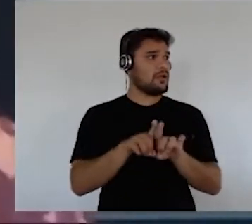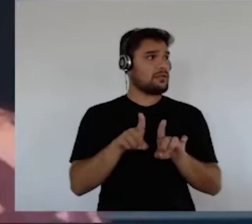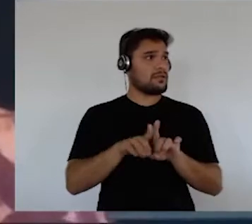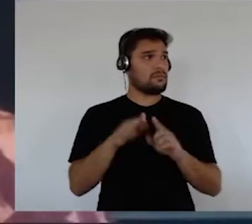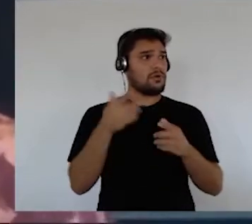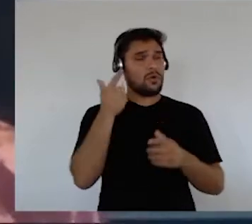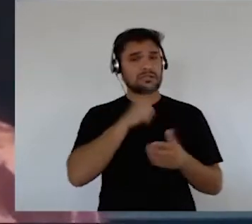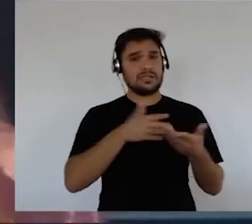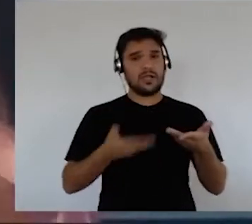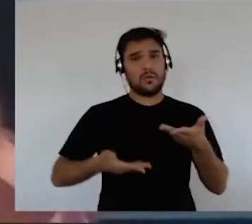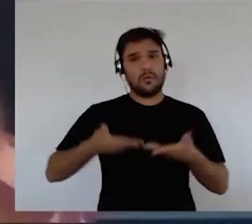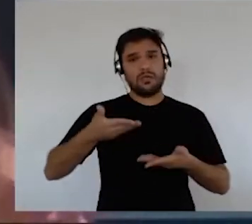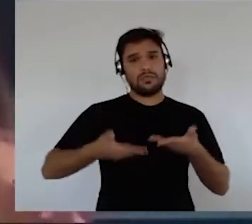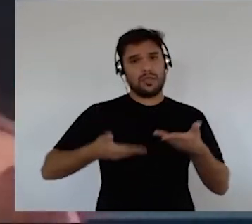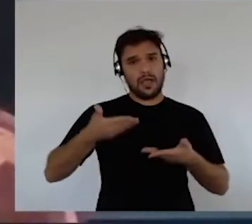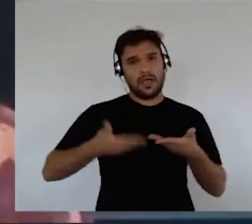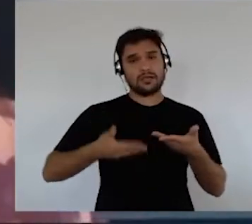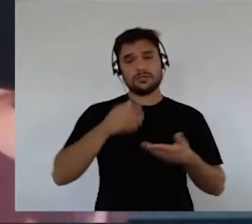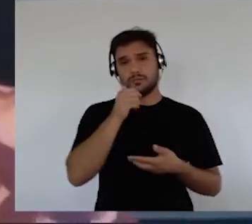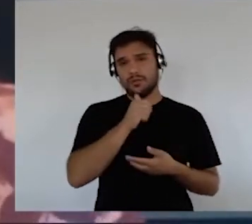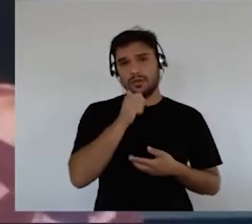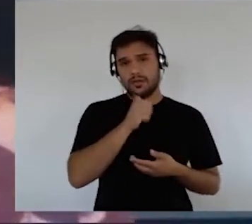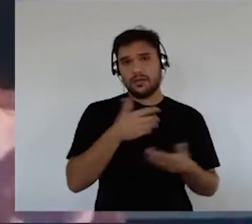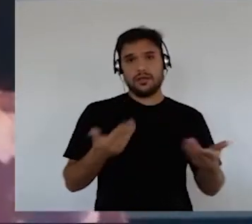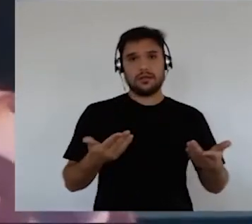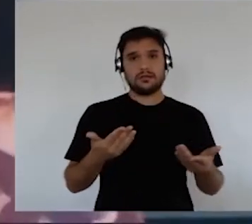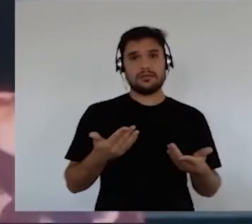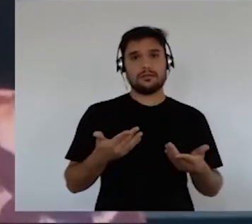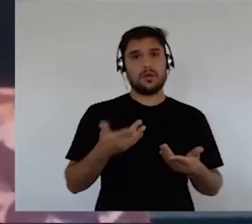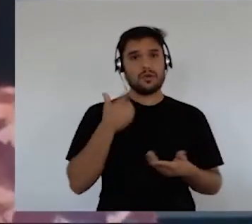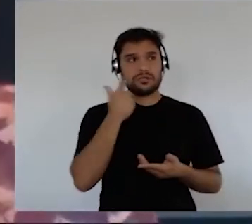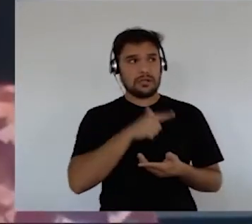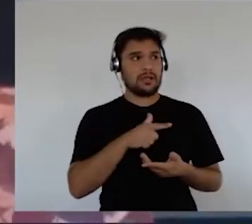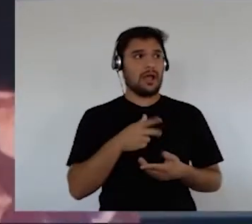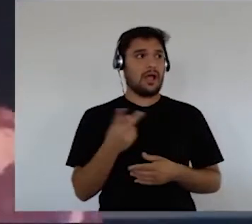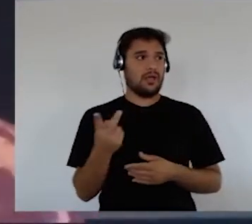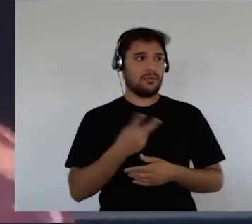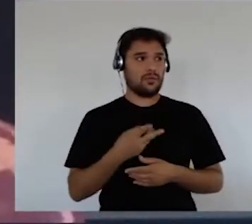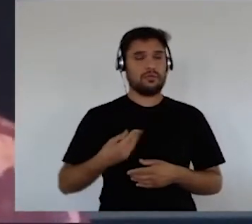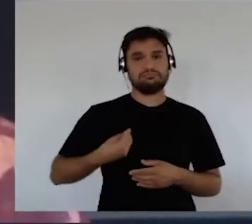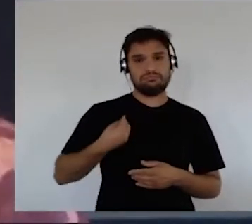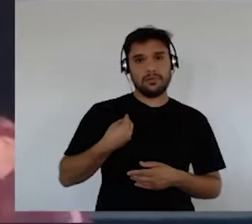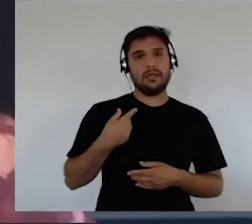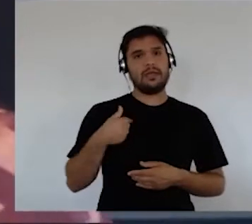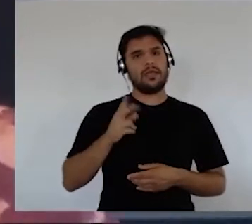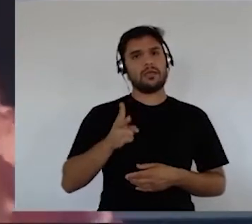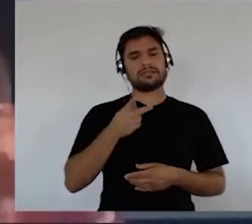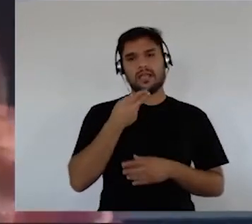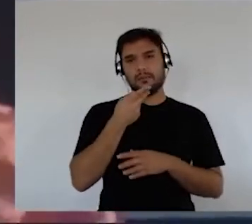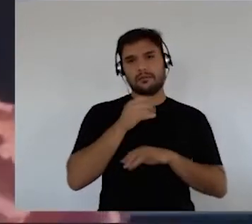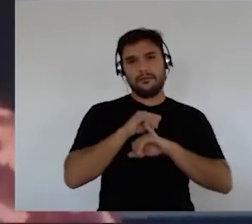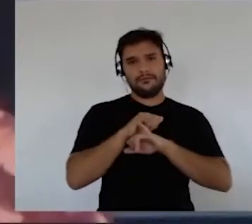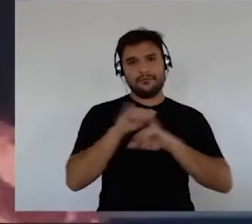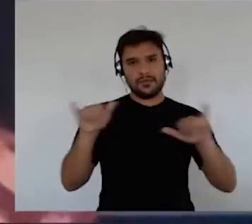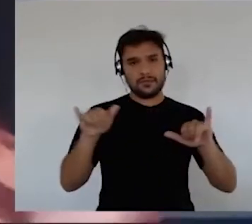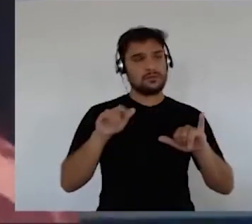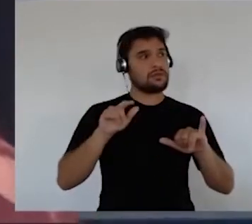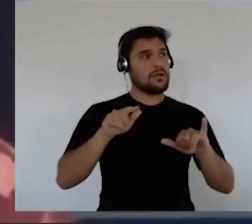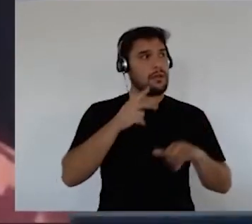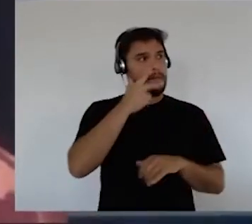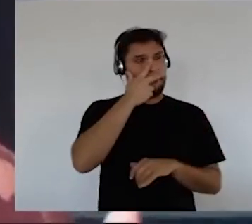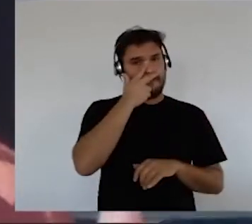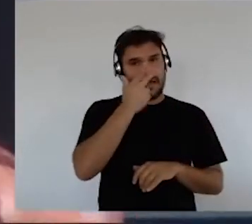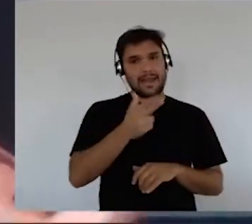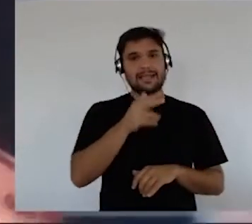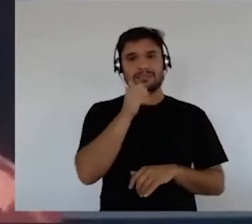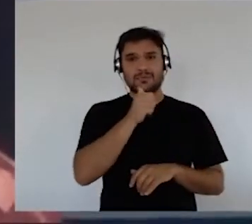uma igualdade de oportunidades para as mulheres conciliarem essas duas realidades. E eu sempre digo, porque parece